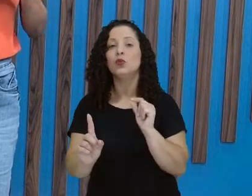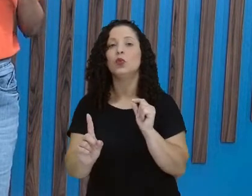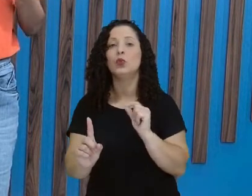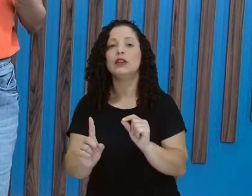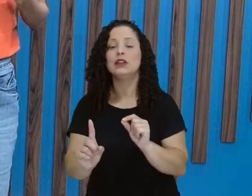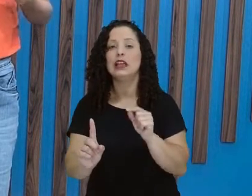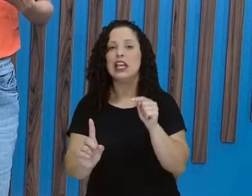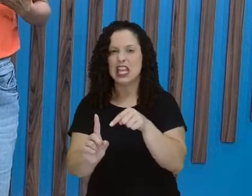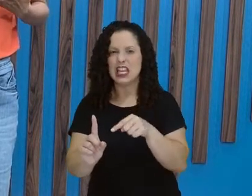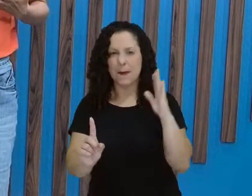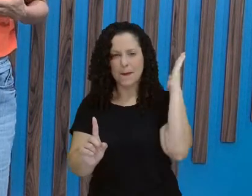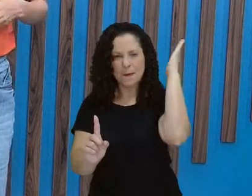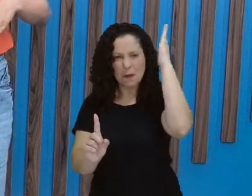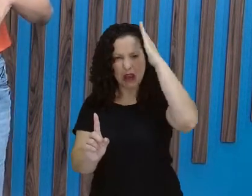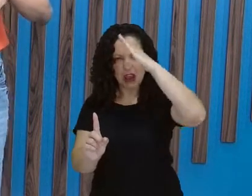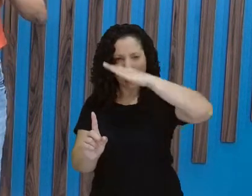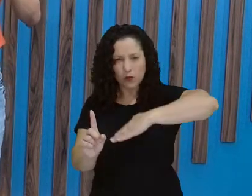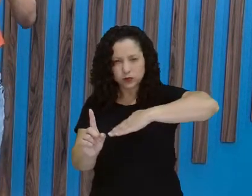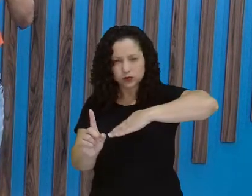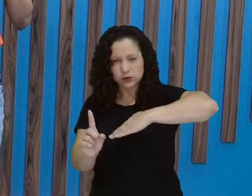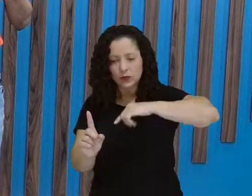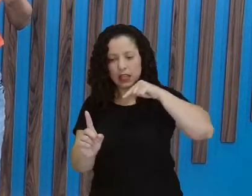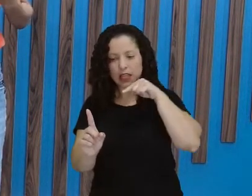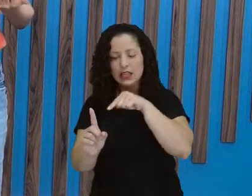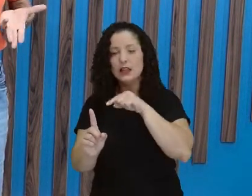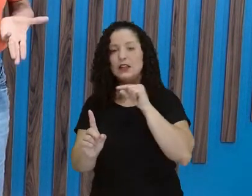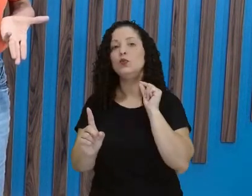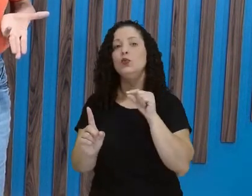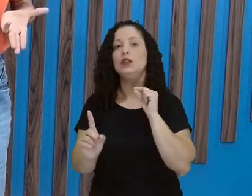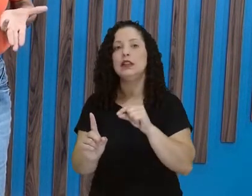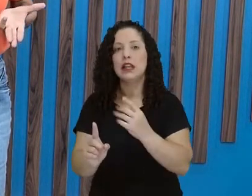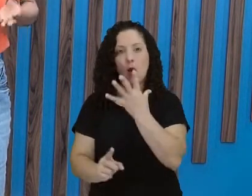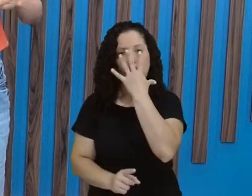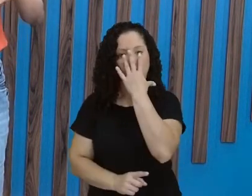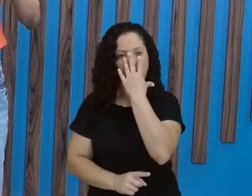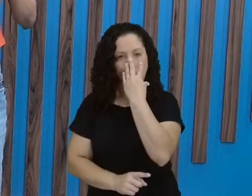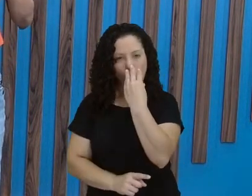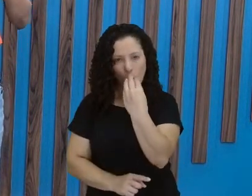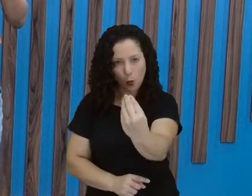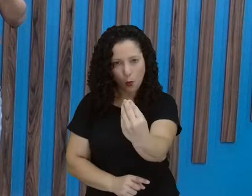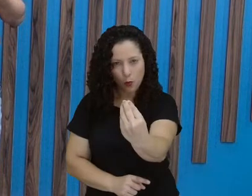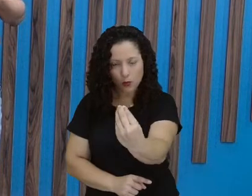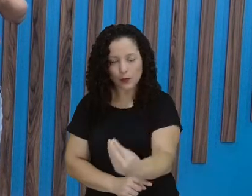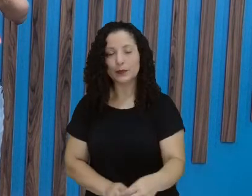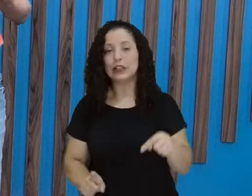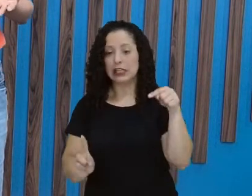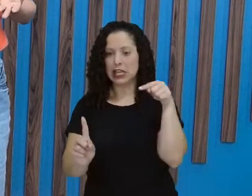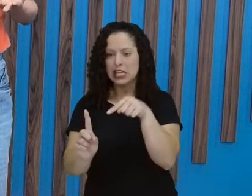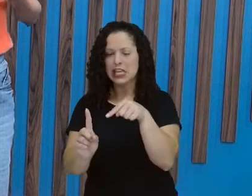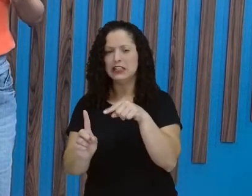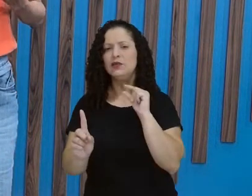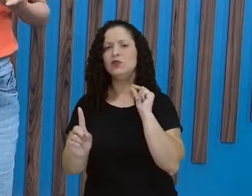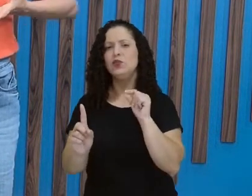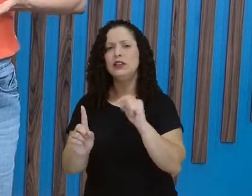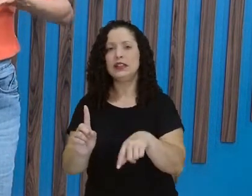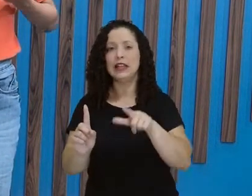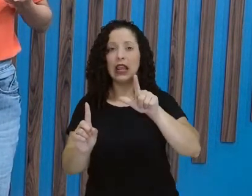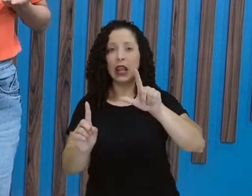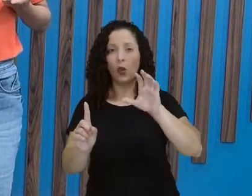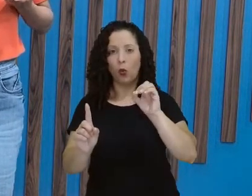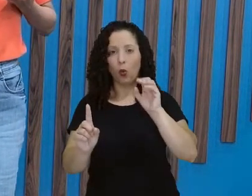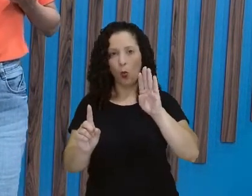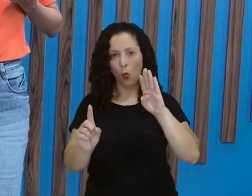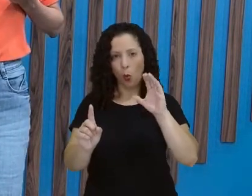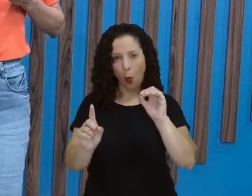o vilão, não é? Que é o lobo e que ele é chamado de lobo